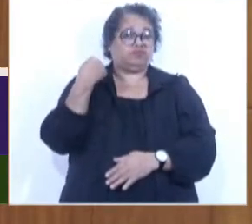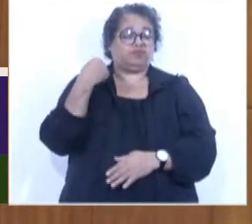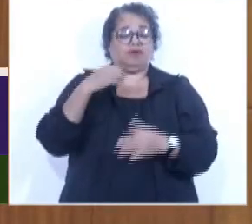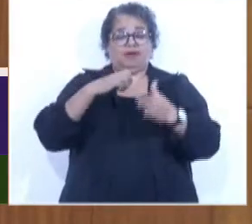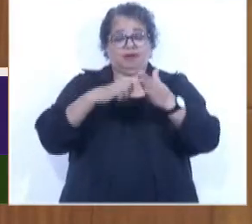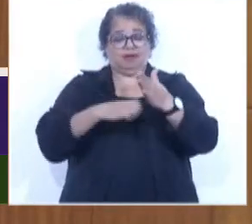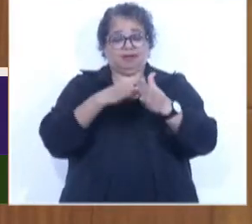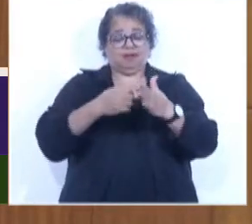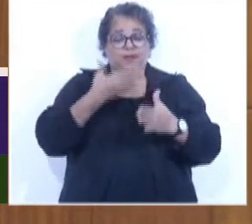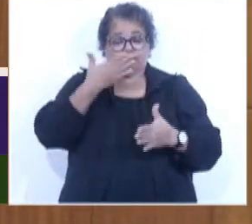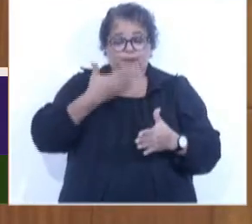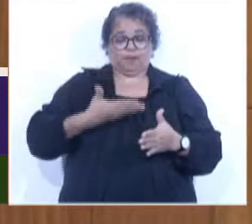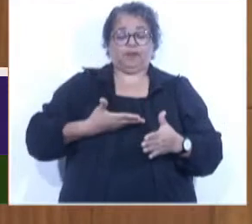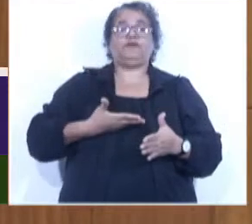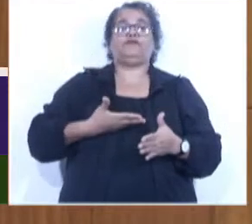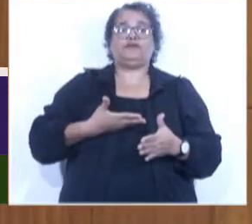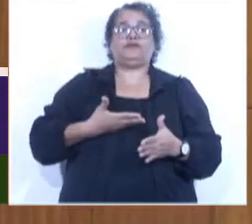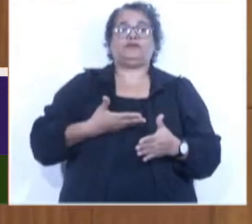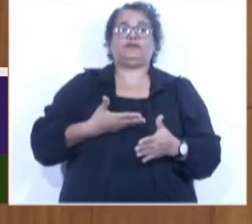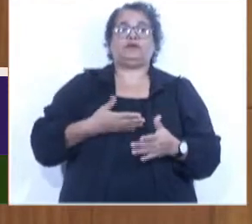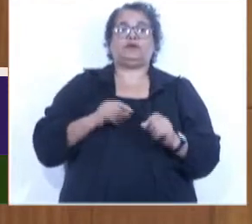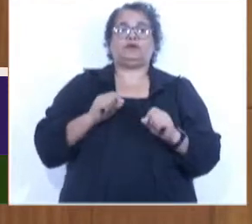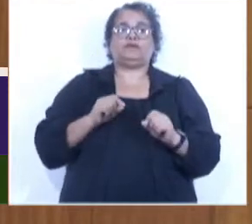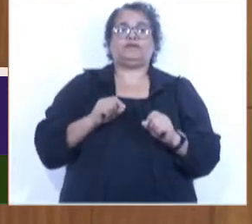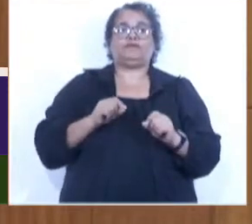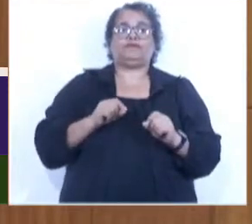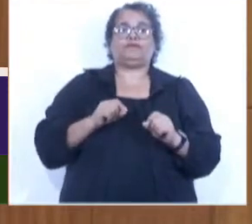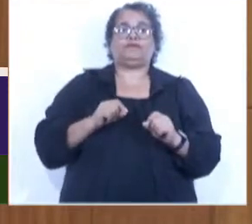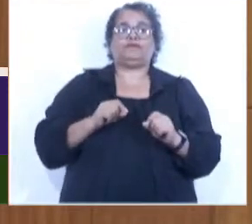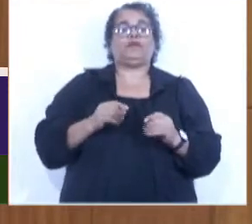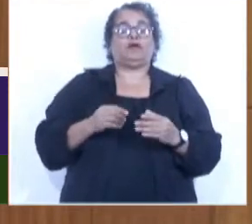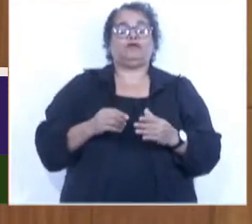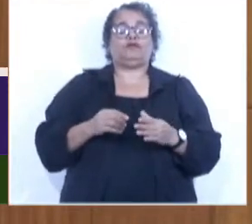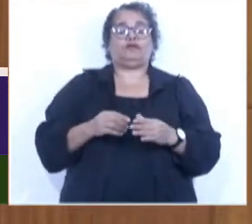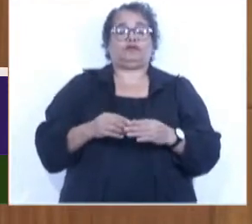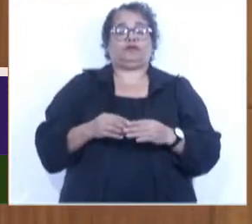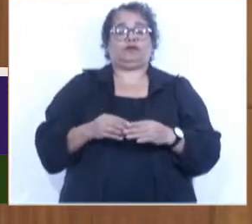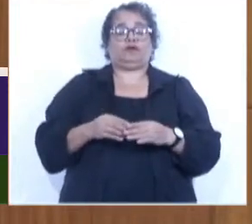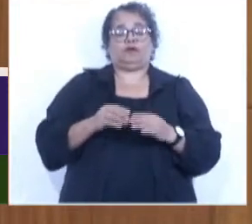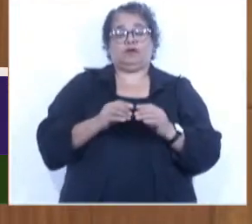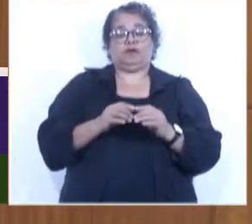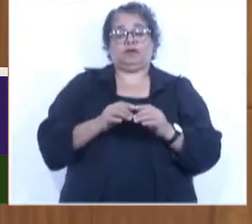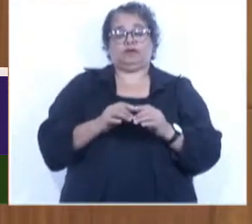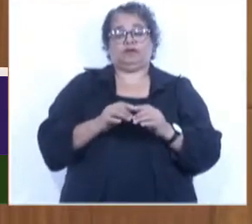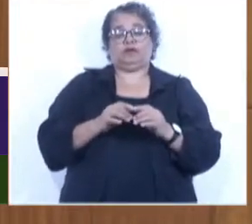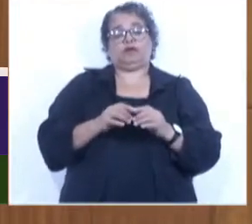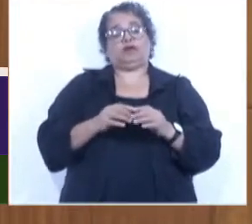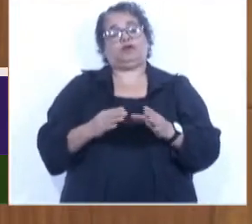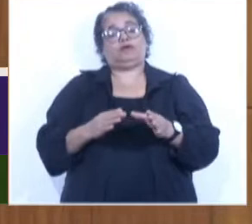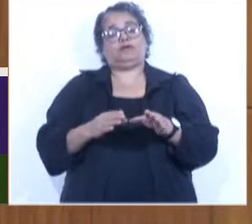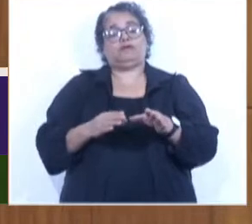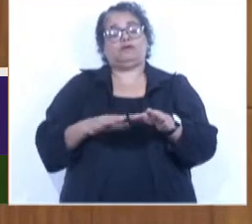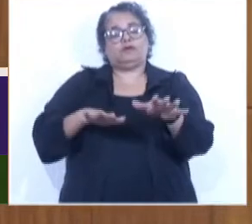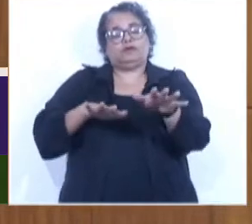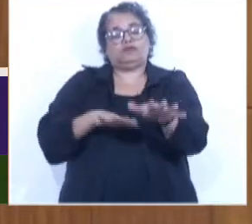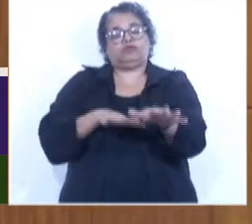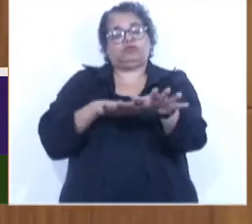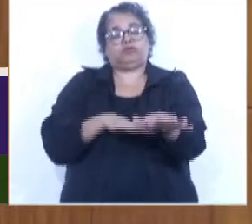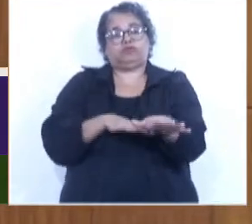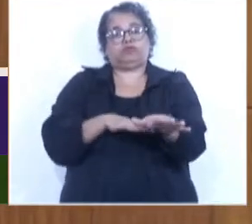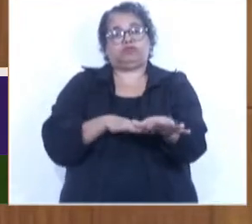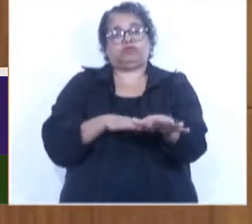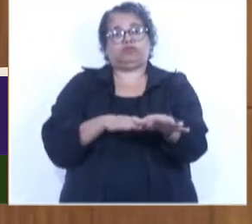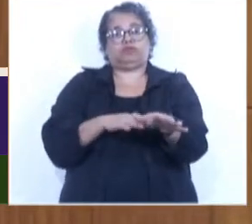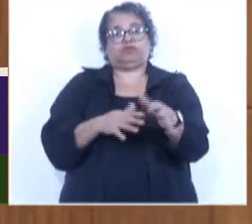pediam ali é um processo de carga e descarga e foi feito foi implementado e isso já tá trazendo